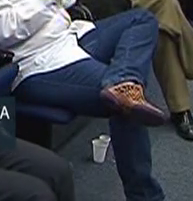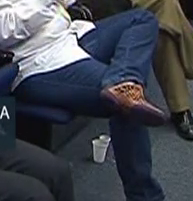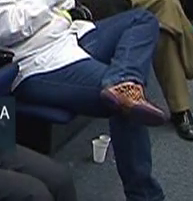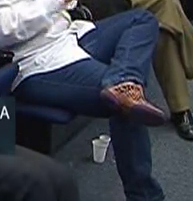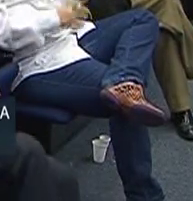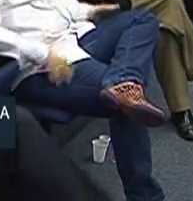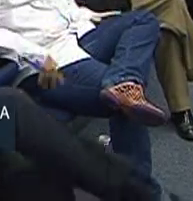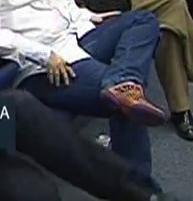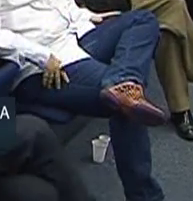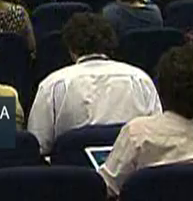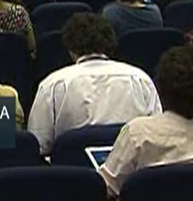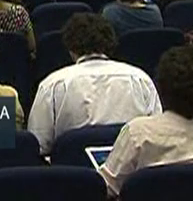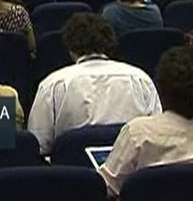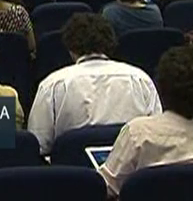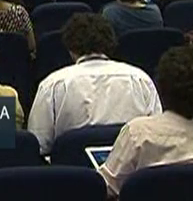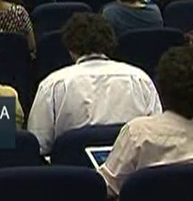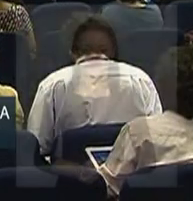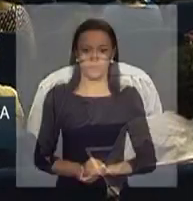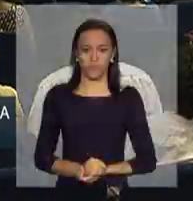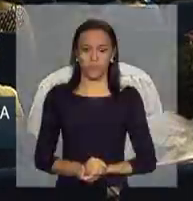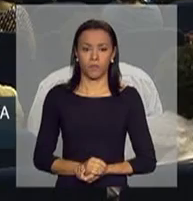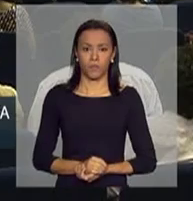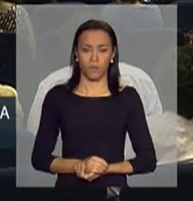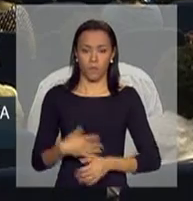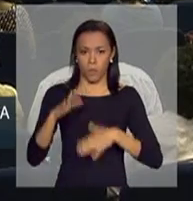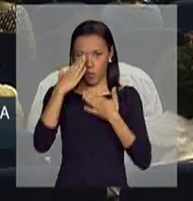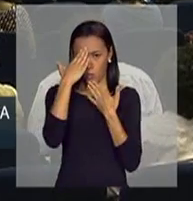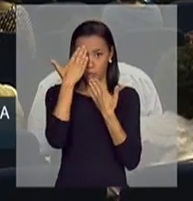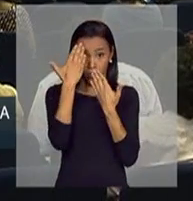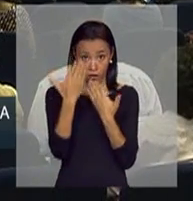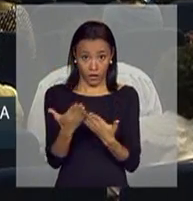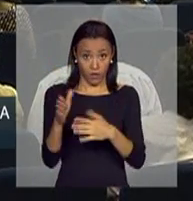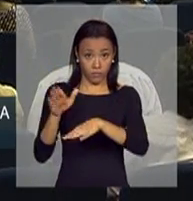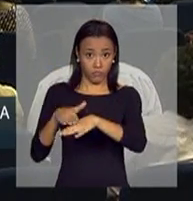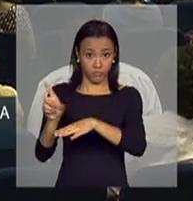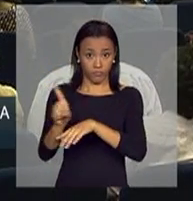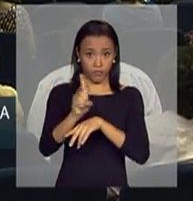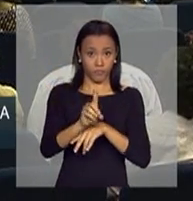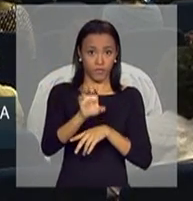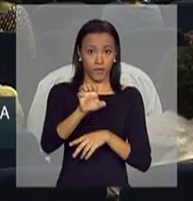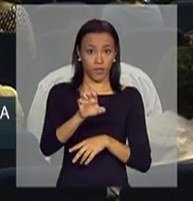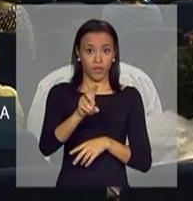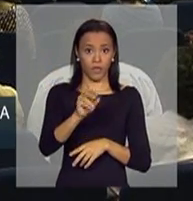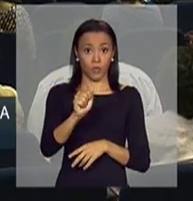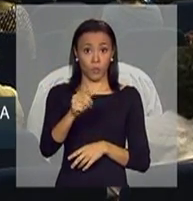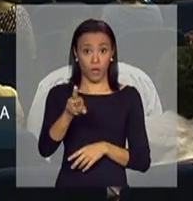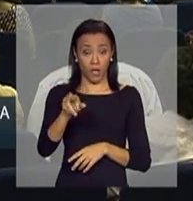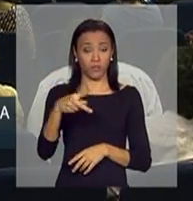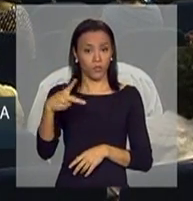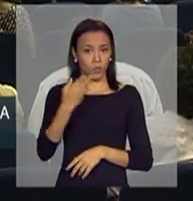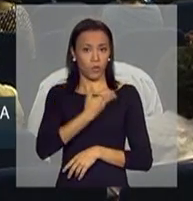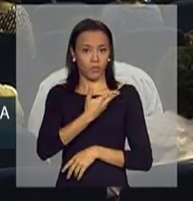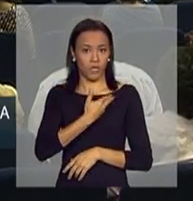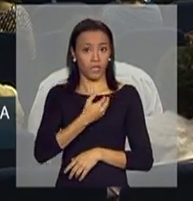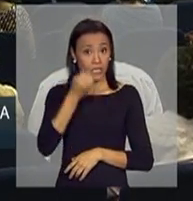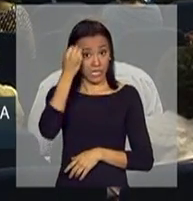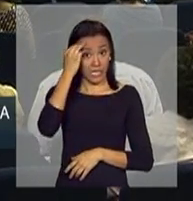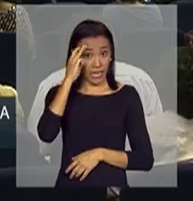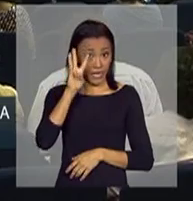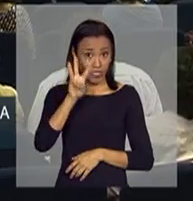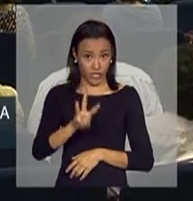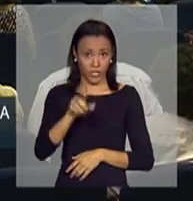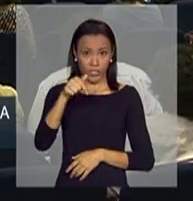Ah, muito obrigado, Eduardo. Eu queria também registrar a colega dele que está esses dias, três dias aqui conosco na comissão, a